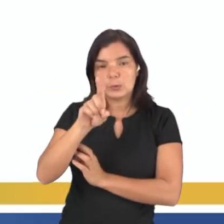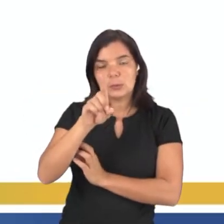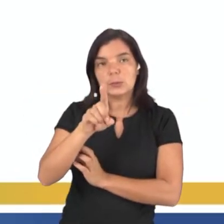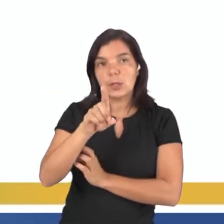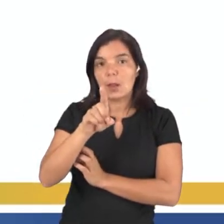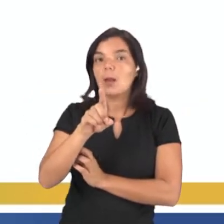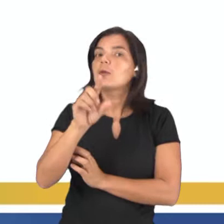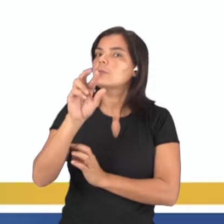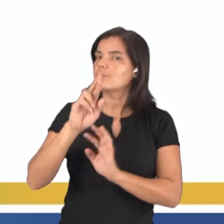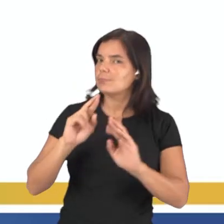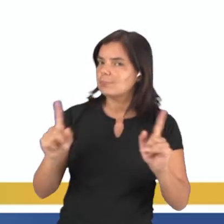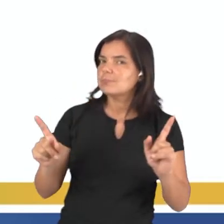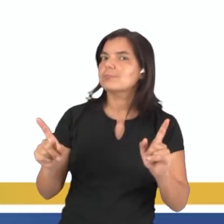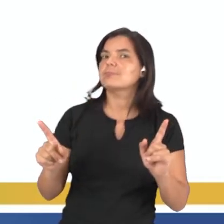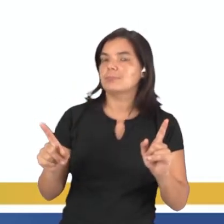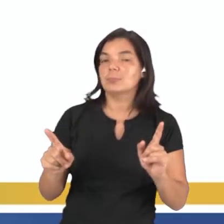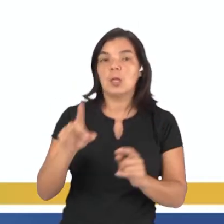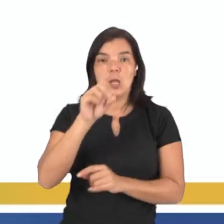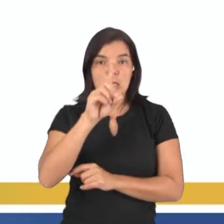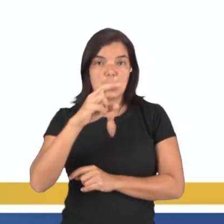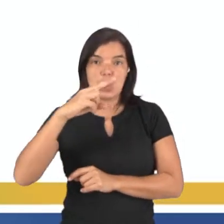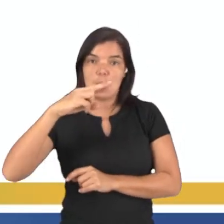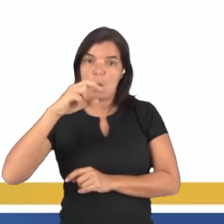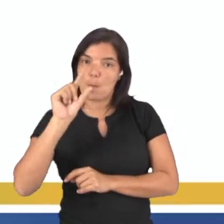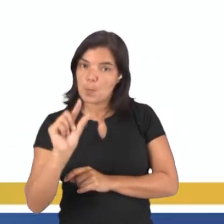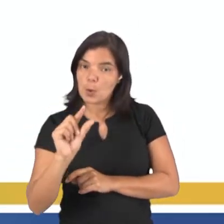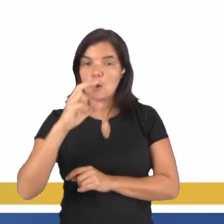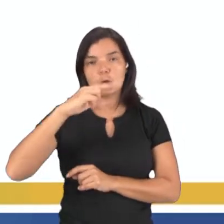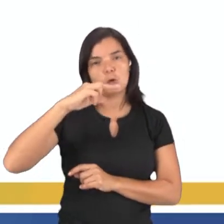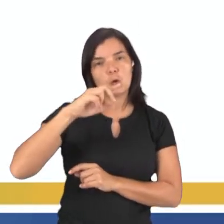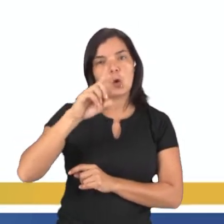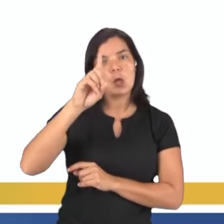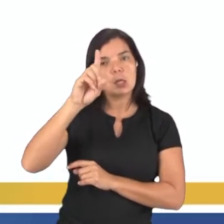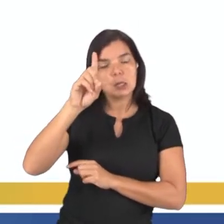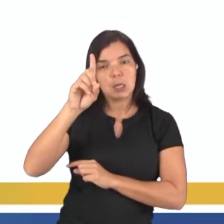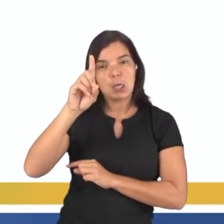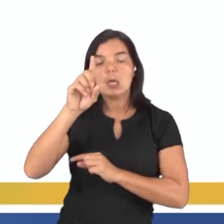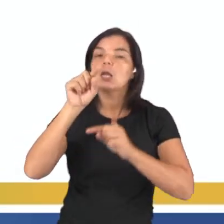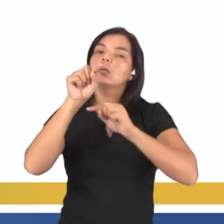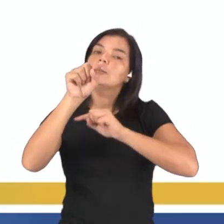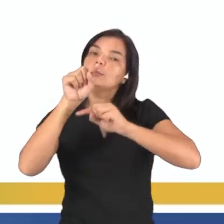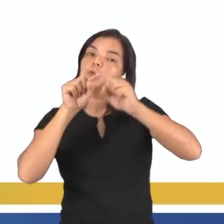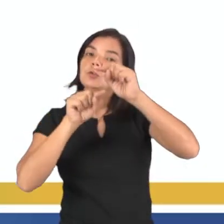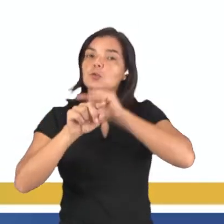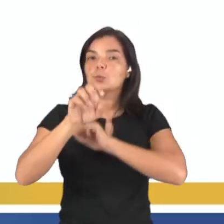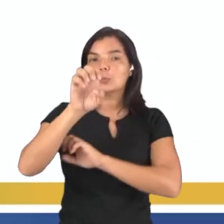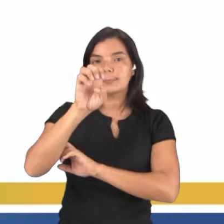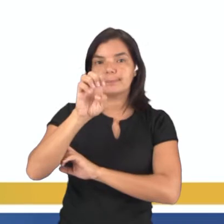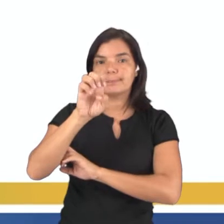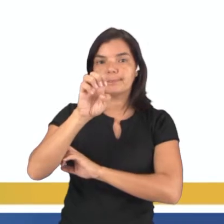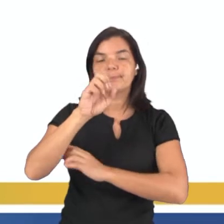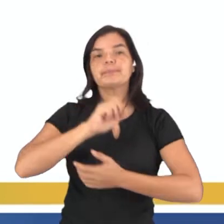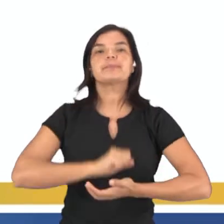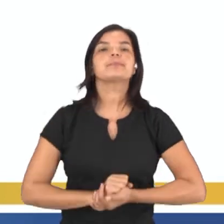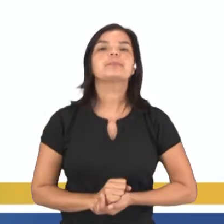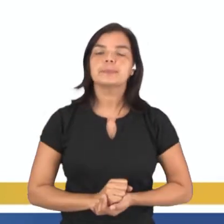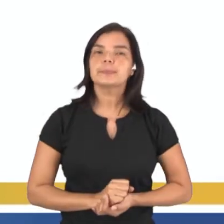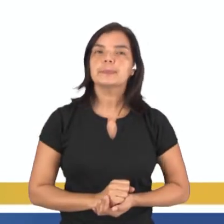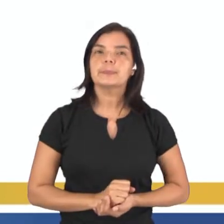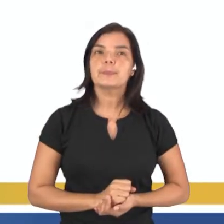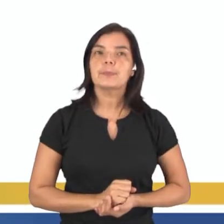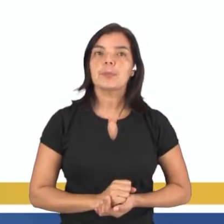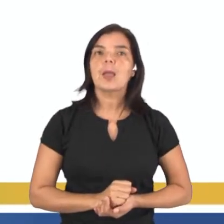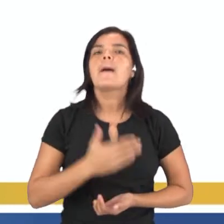Então aí já fica diferente. D minúsculo é igual a D maiúsculo dividido por E, de